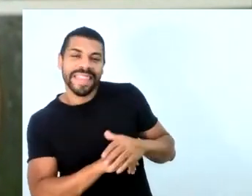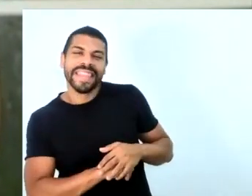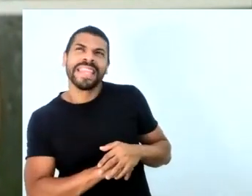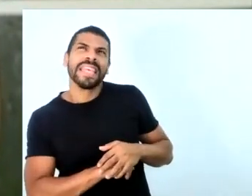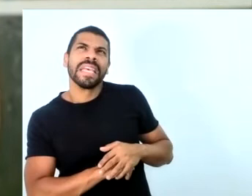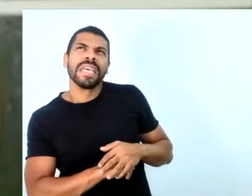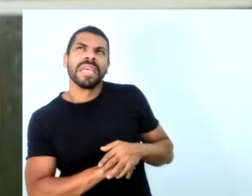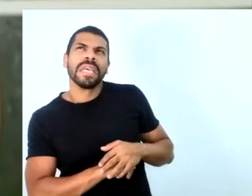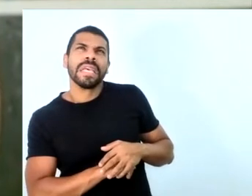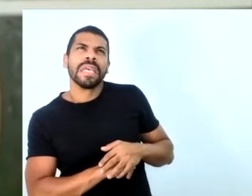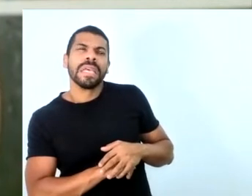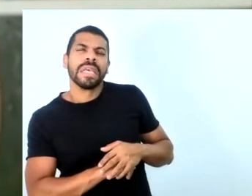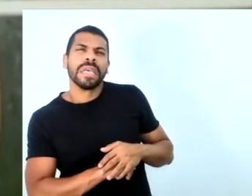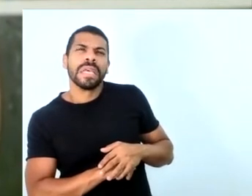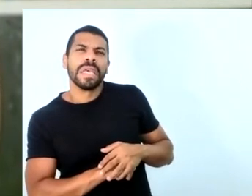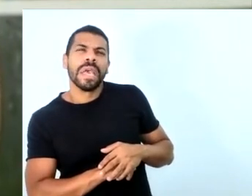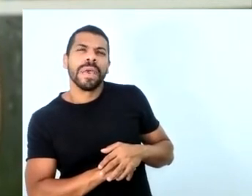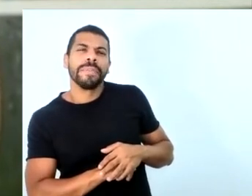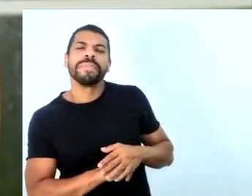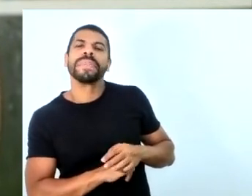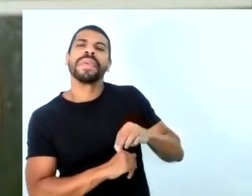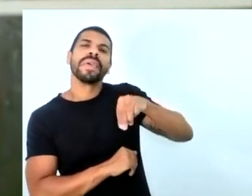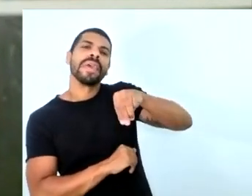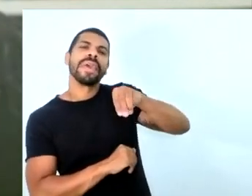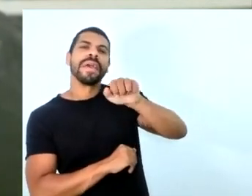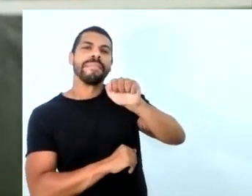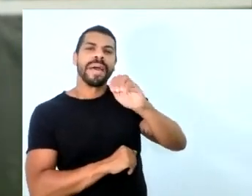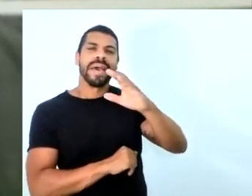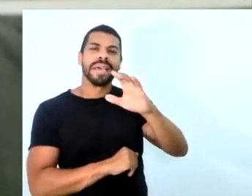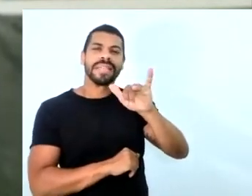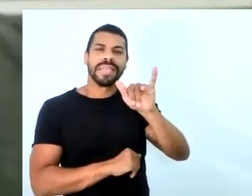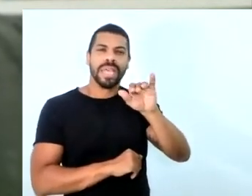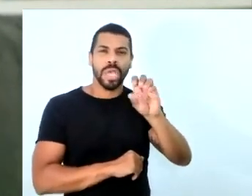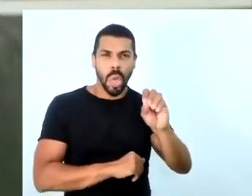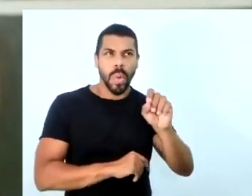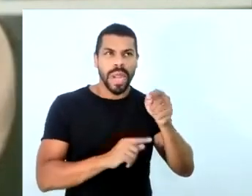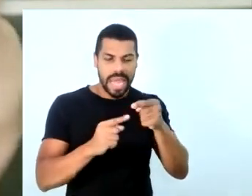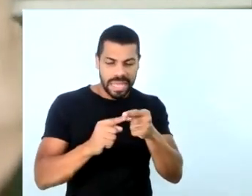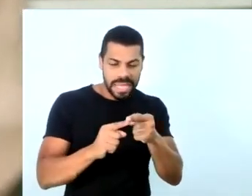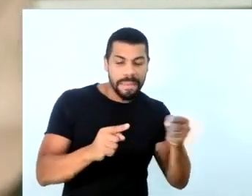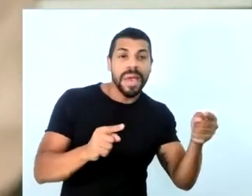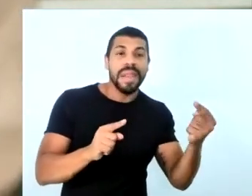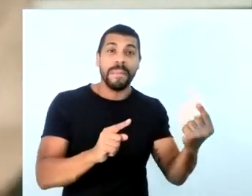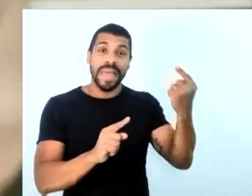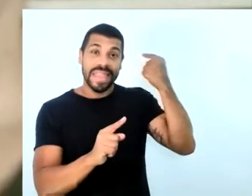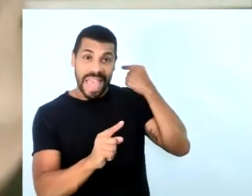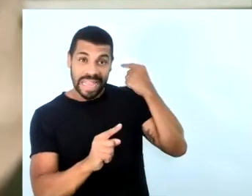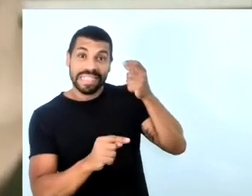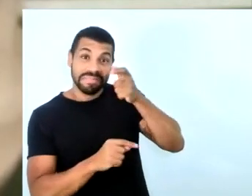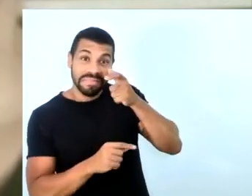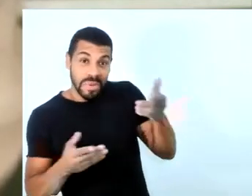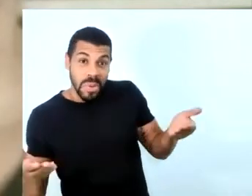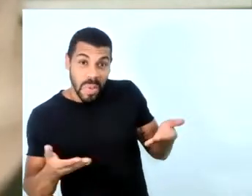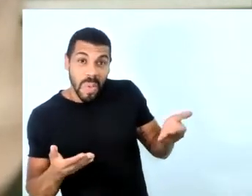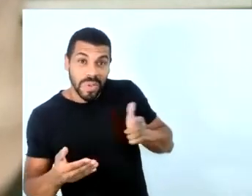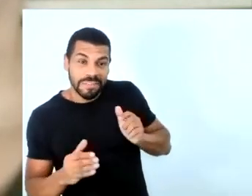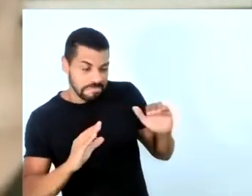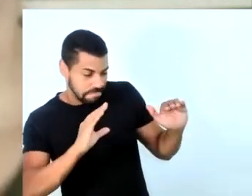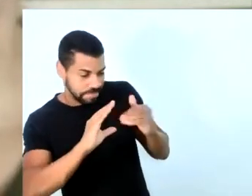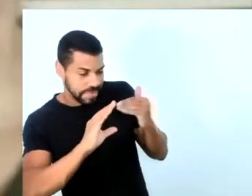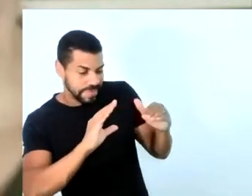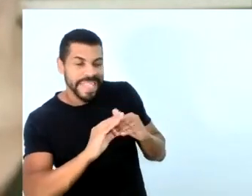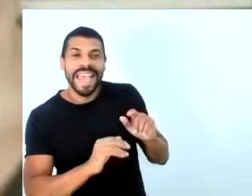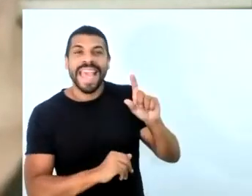amigas em Maceió, que ela foi semana passada e foi hoje, e me